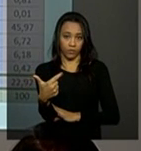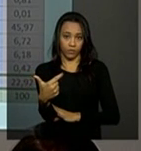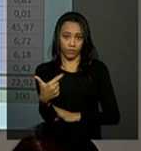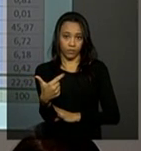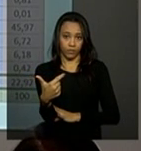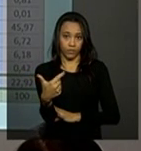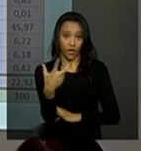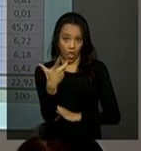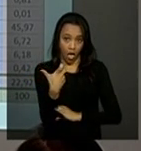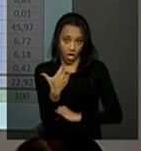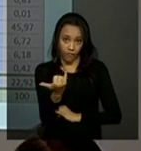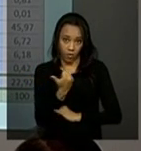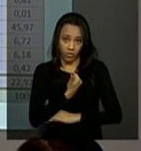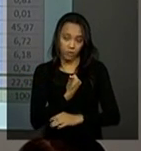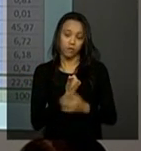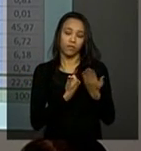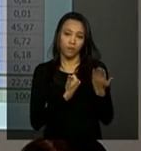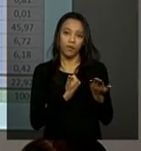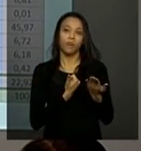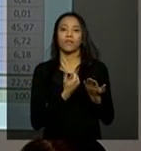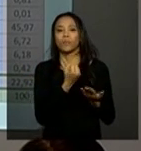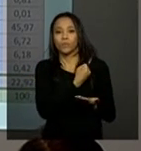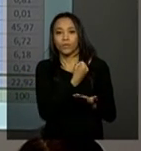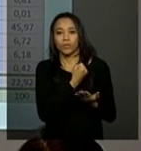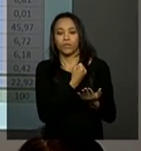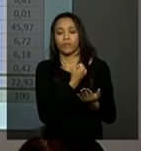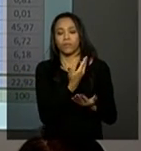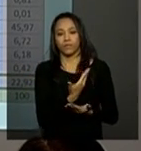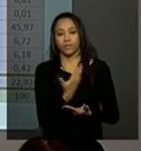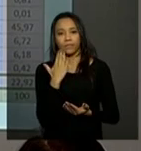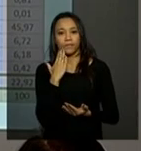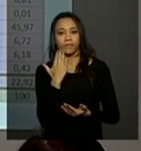0,7%. Isso que eu queria. É isso. 0,7 pontos. Tá.